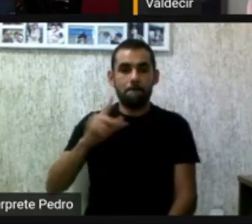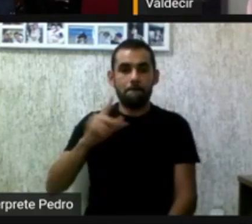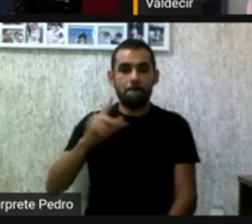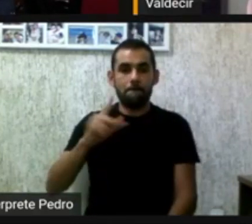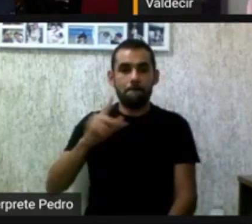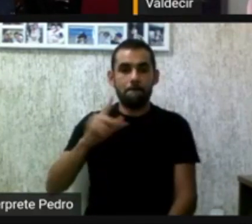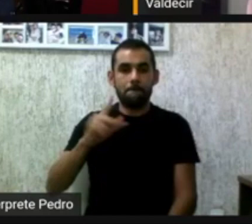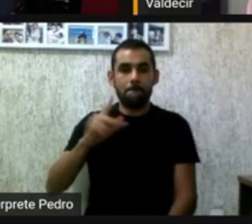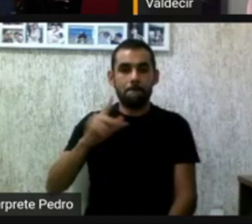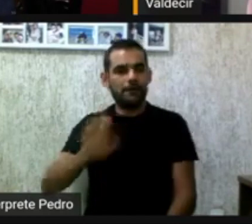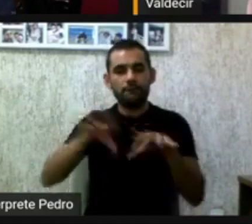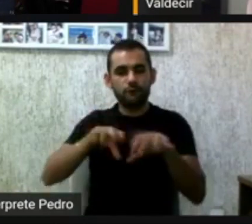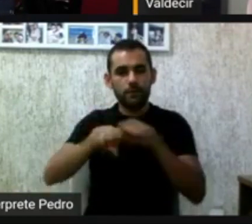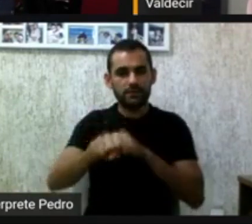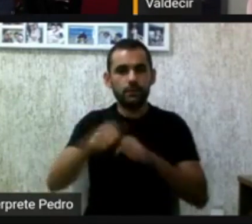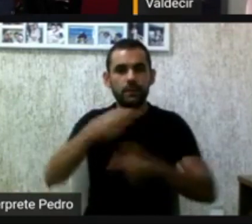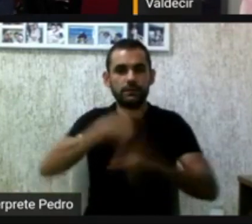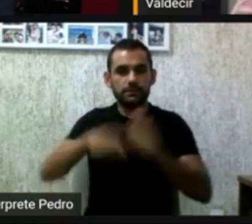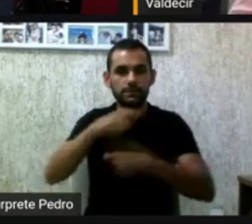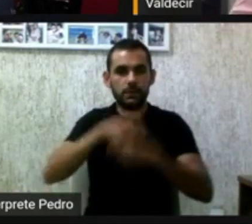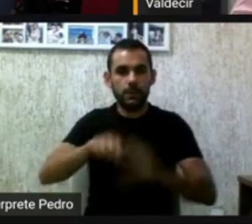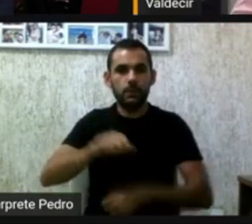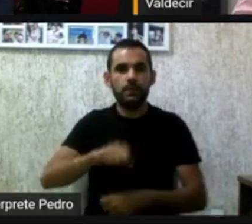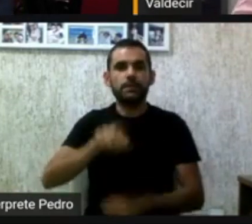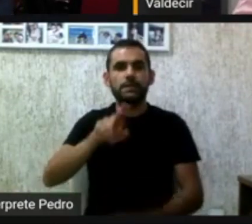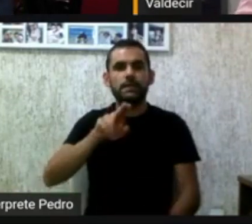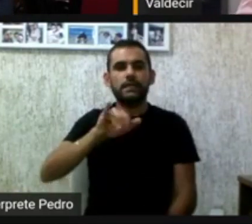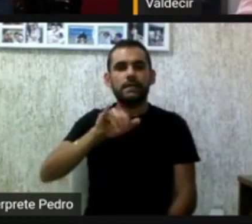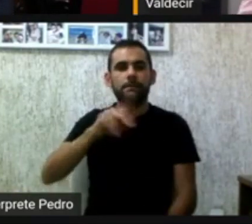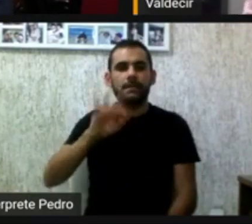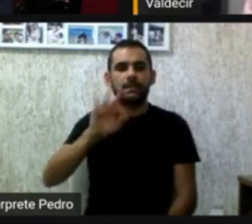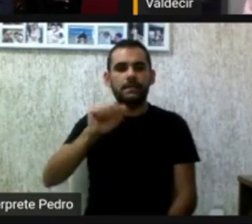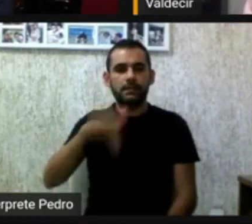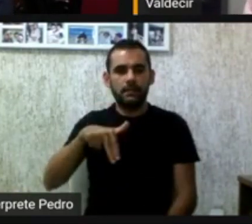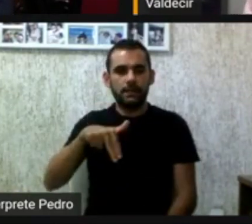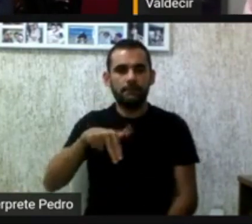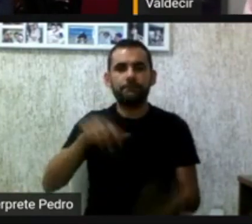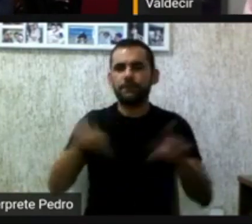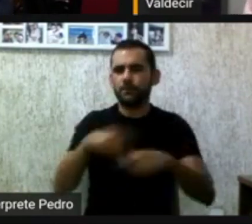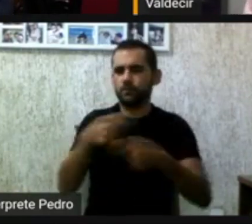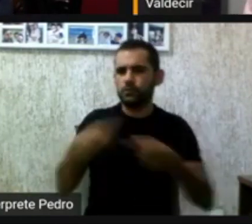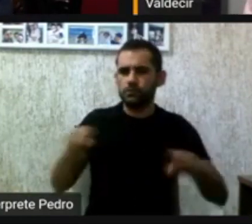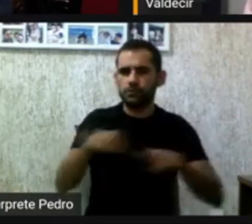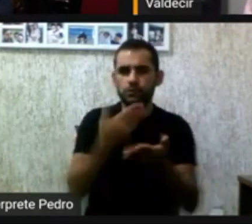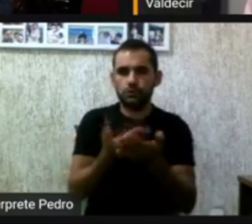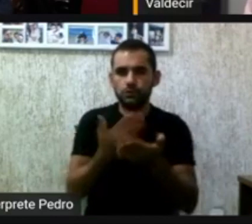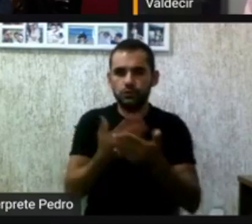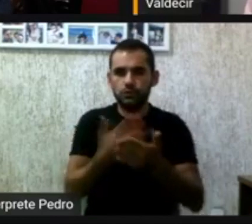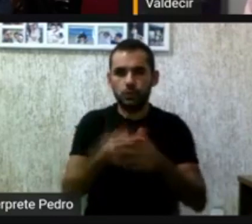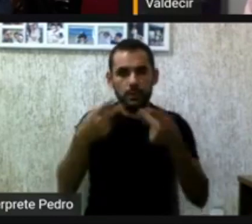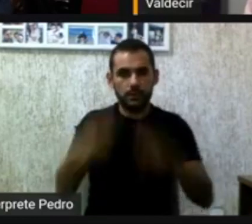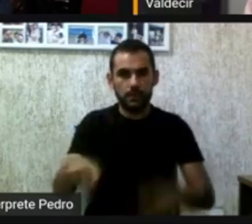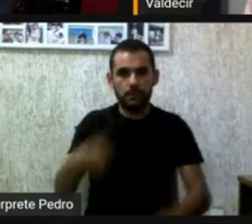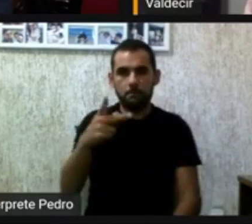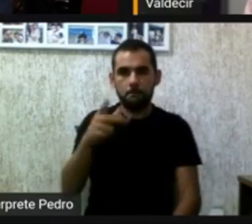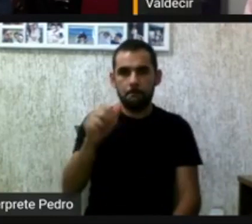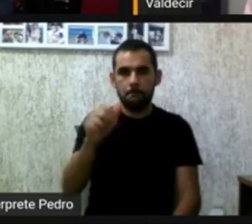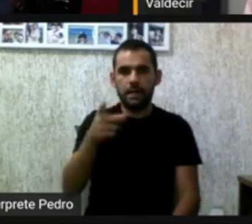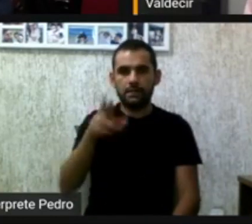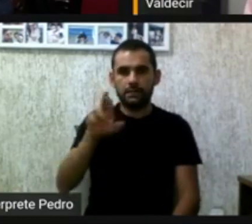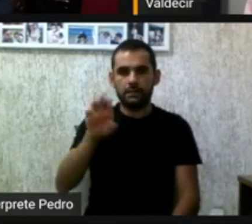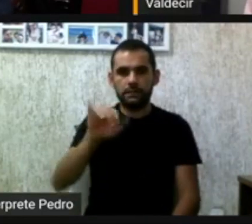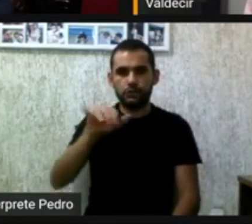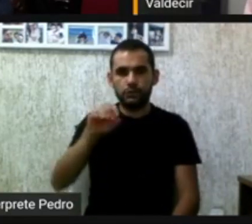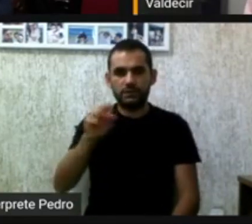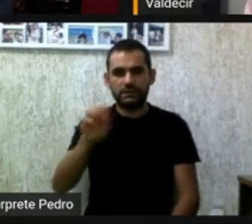administração pelo Unipitã. Como músico, estudou no Conservatório Estadual de Música Padre José Maria Xavier e na banda